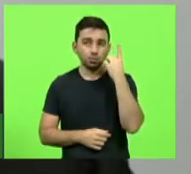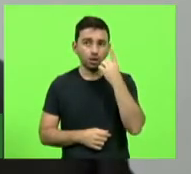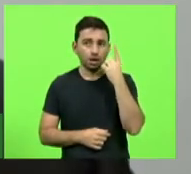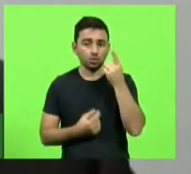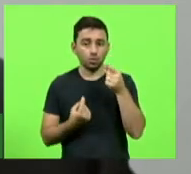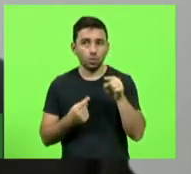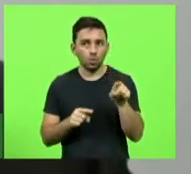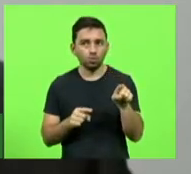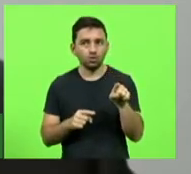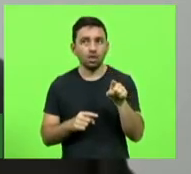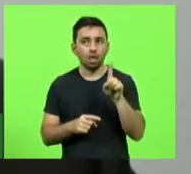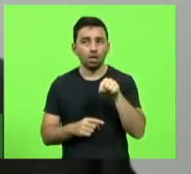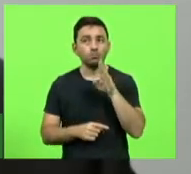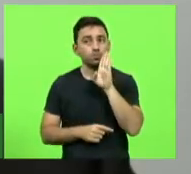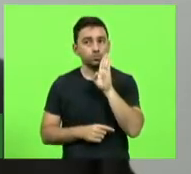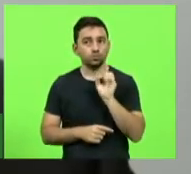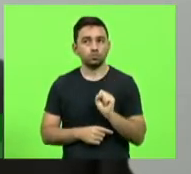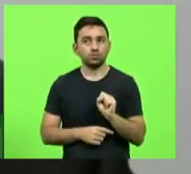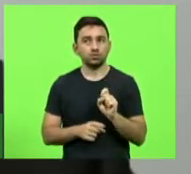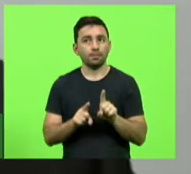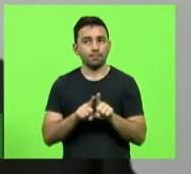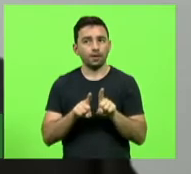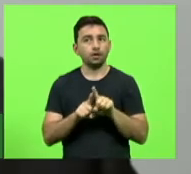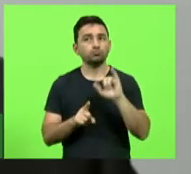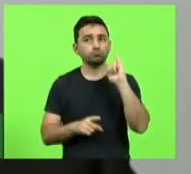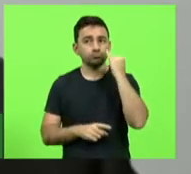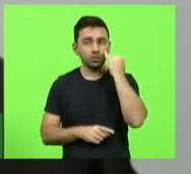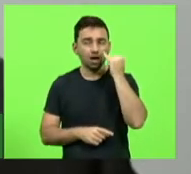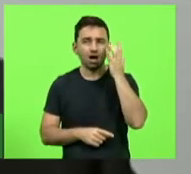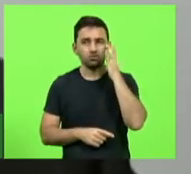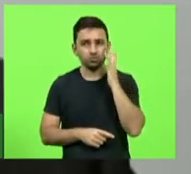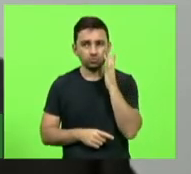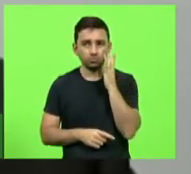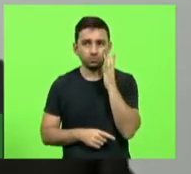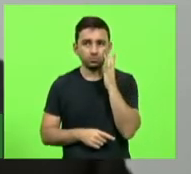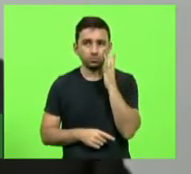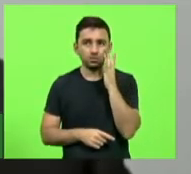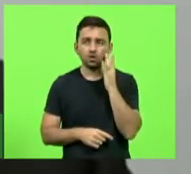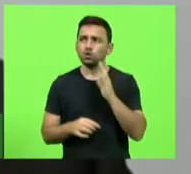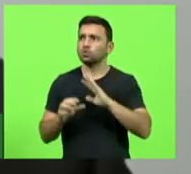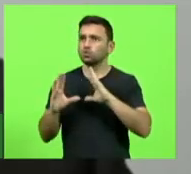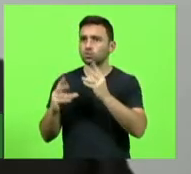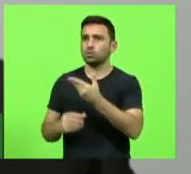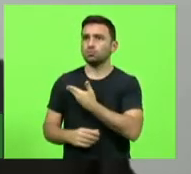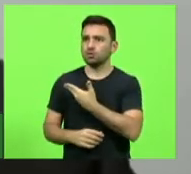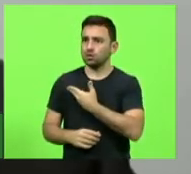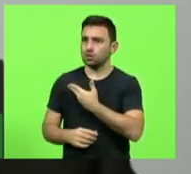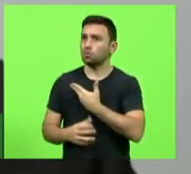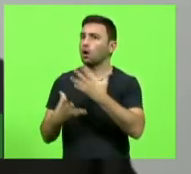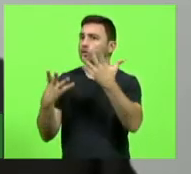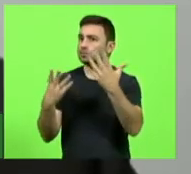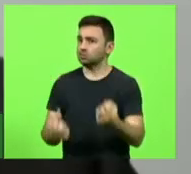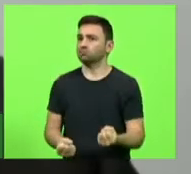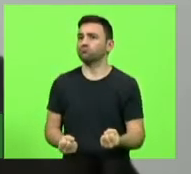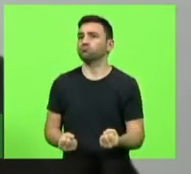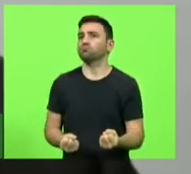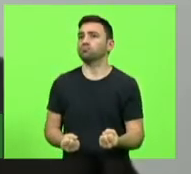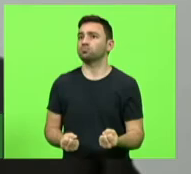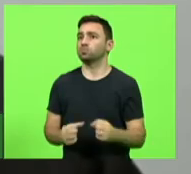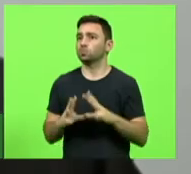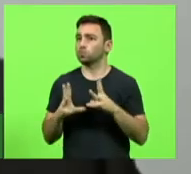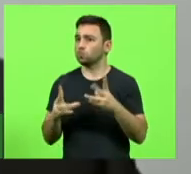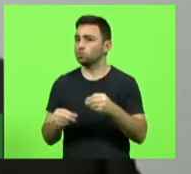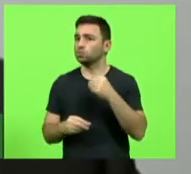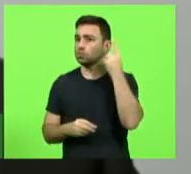Bruno, salvo engano, o deputado Gessé. Os outros colegas todos votaram a favor.